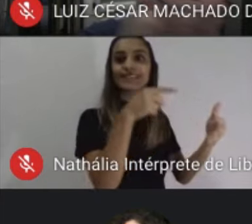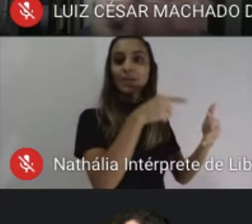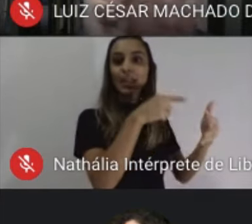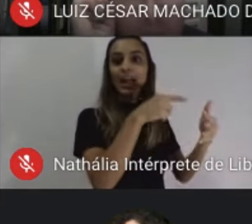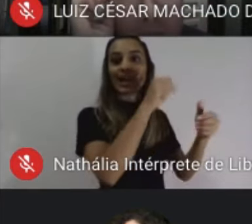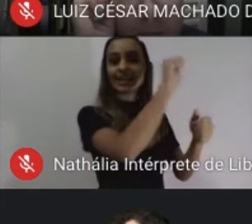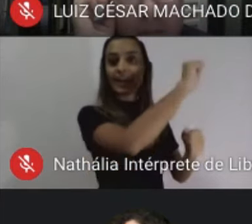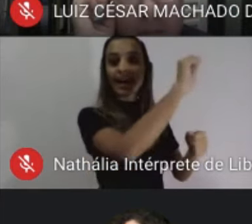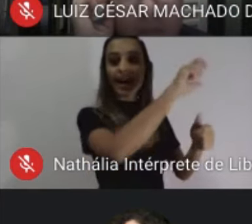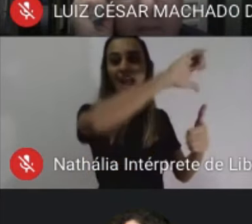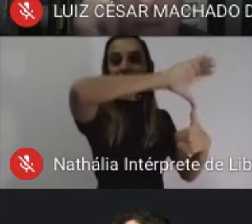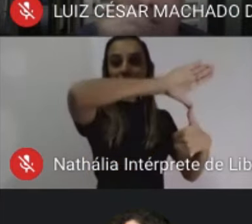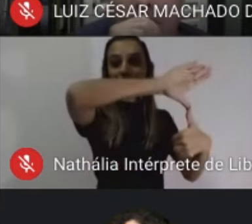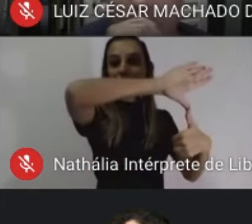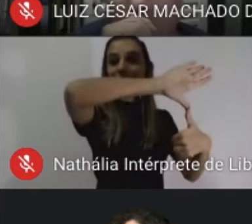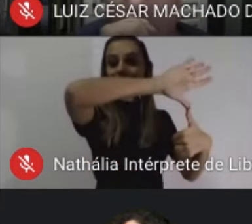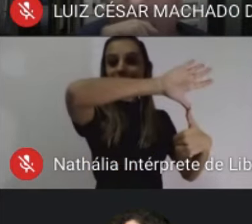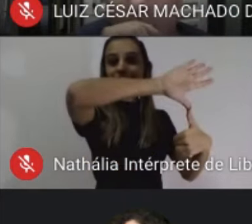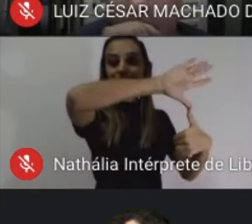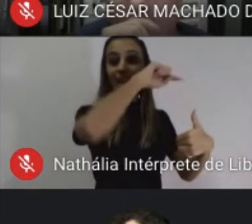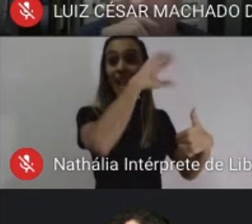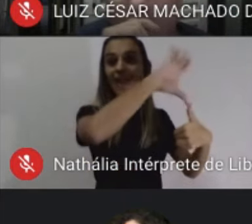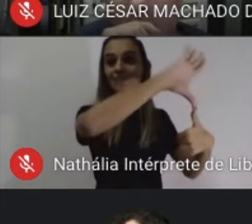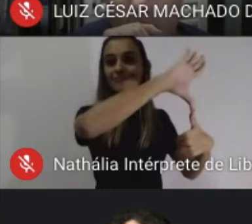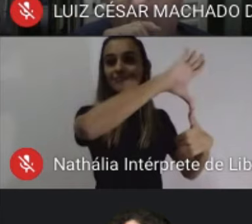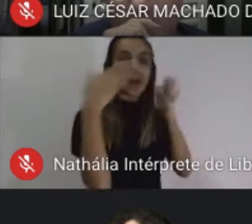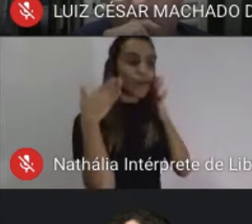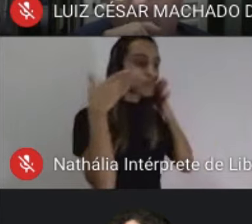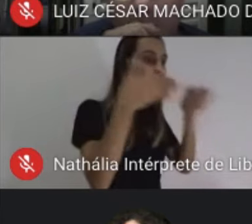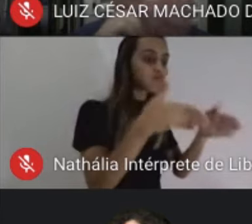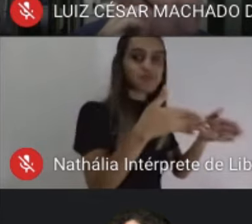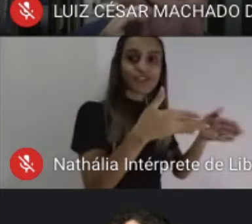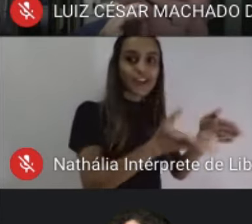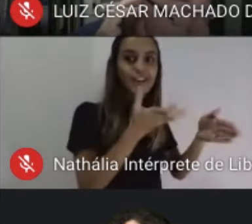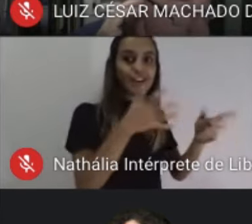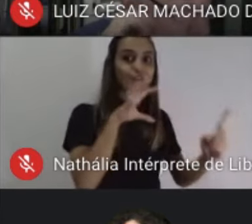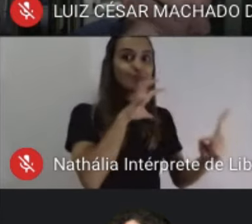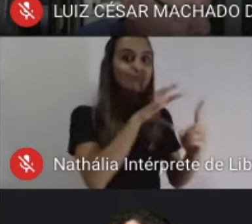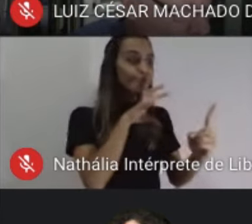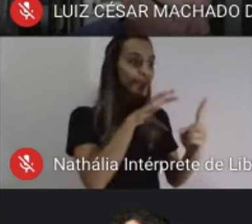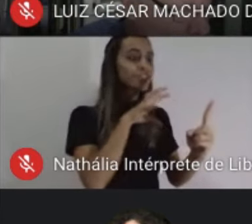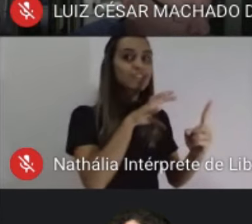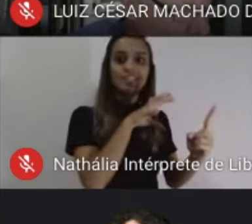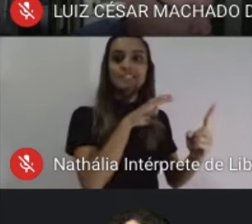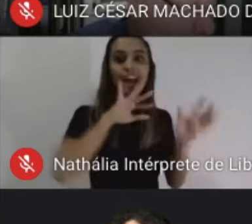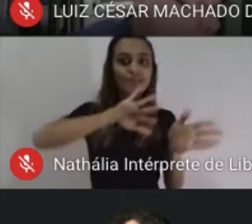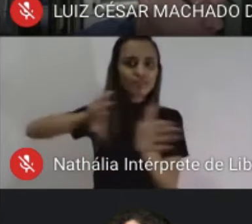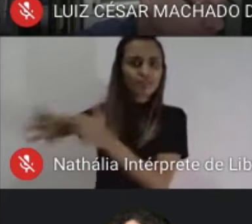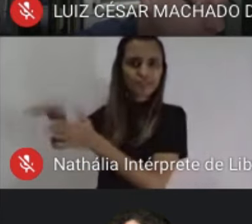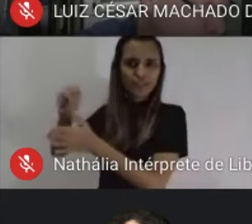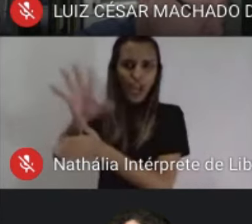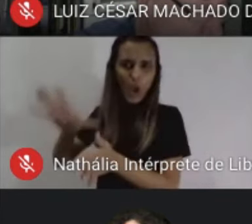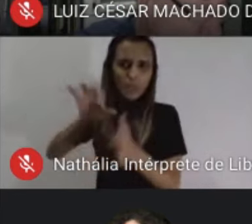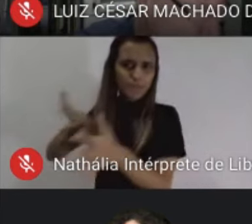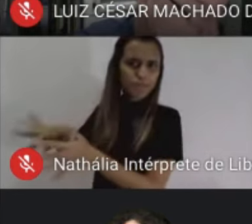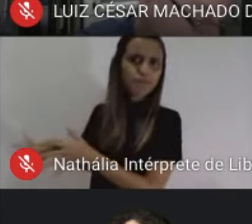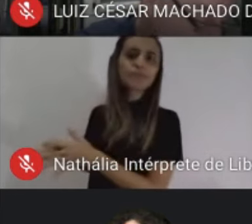dizer o seguinte: a modificação de linguagem, de significado de segurança nacional, ganha corpo aqui. E qual é o